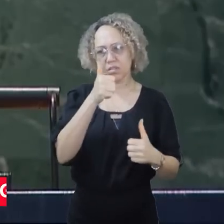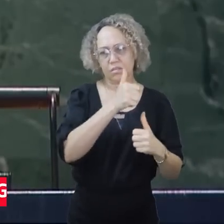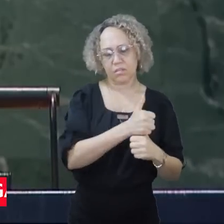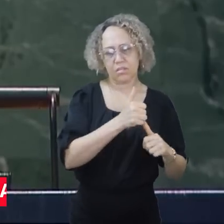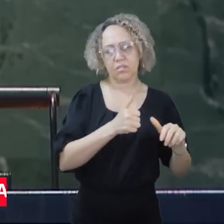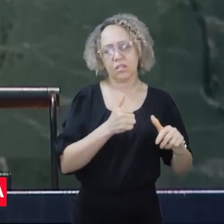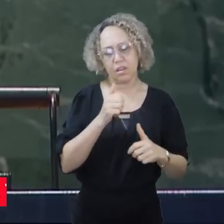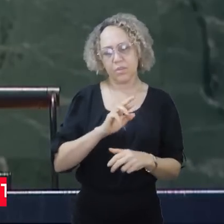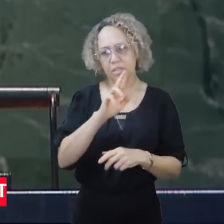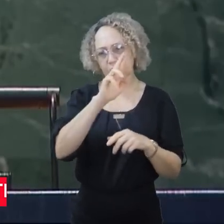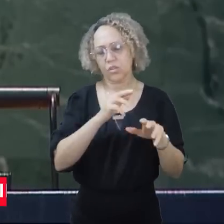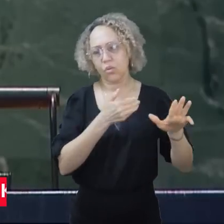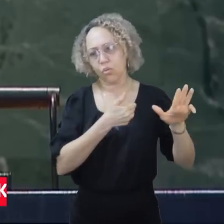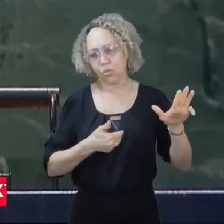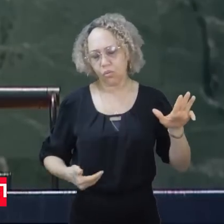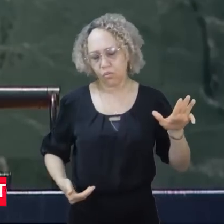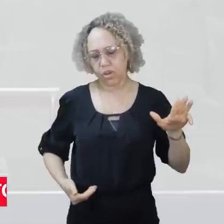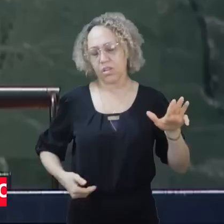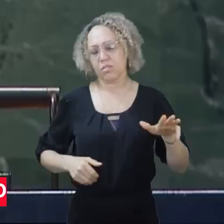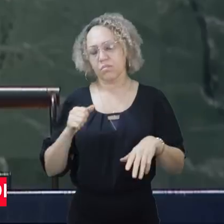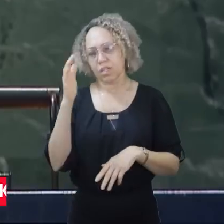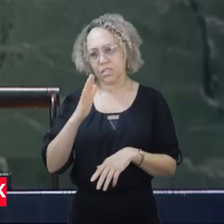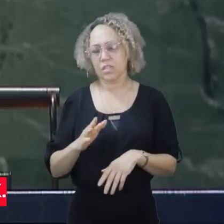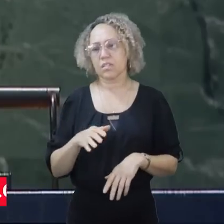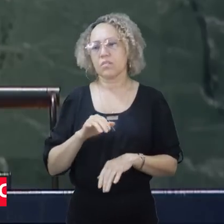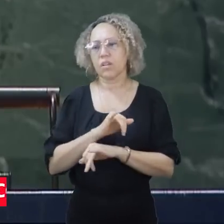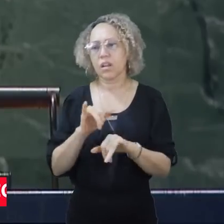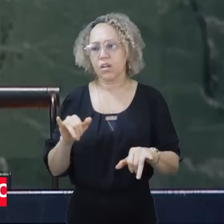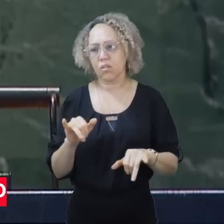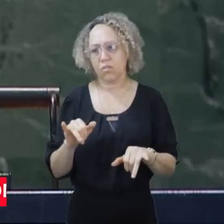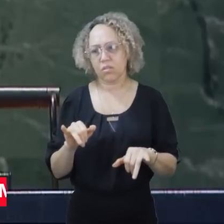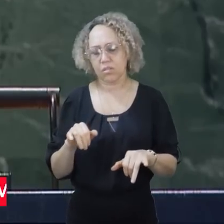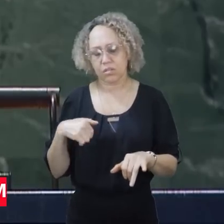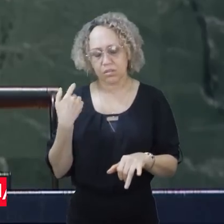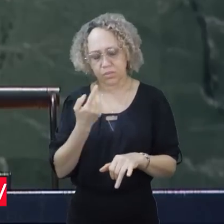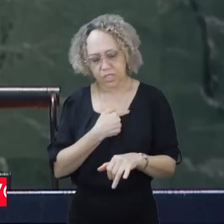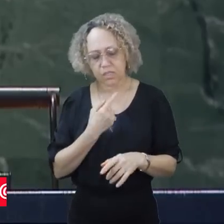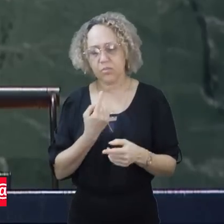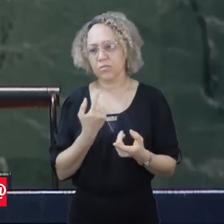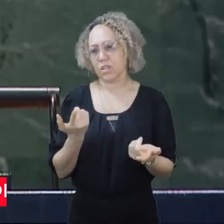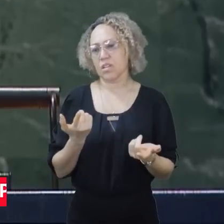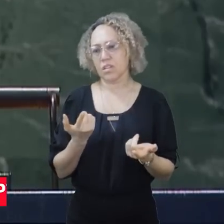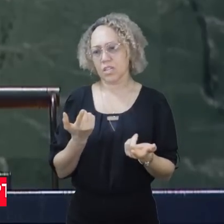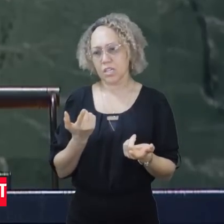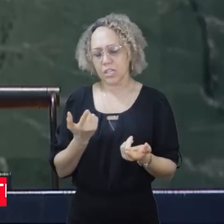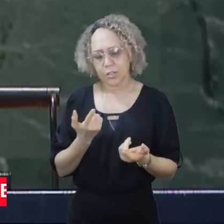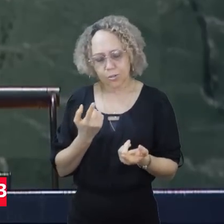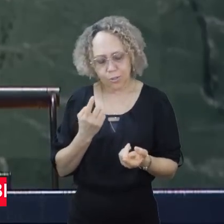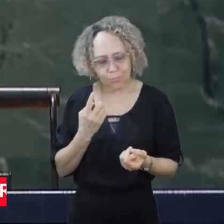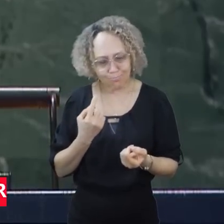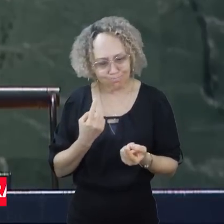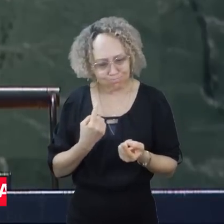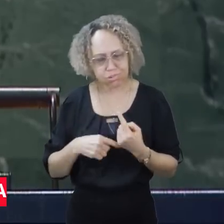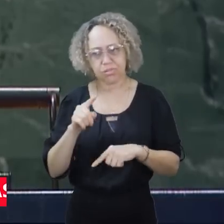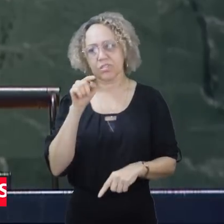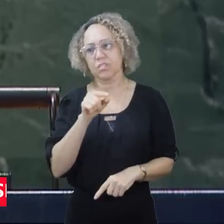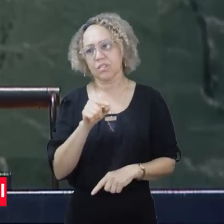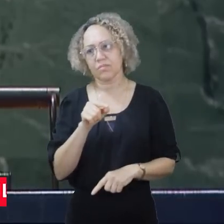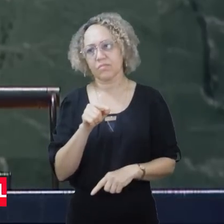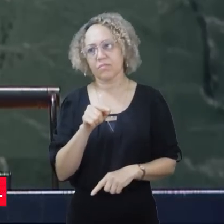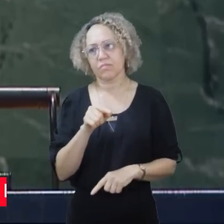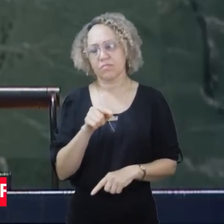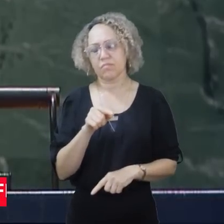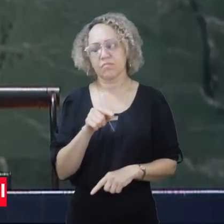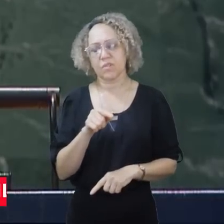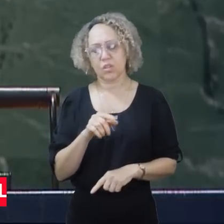passo civilizatório essencial. A reparação é tema desta edição do Fórum e é uma agenda inegociável.